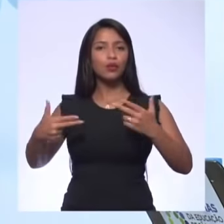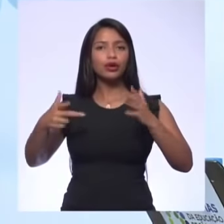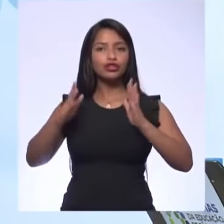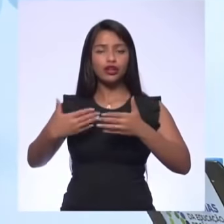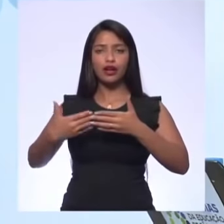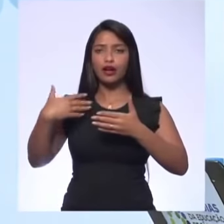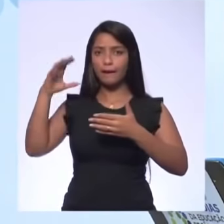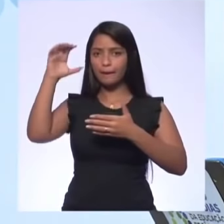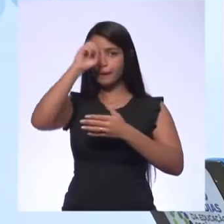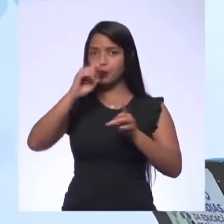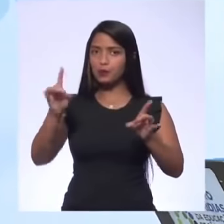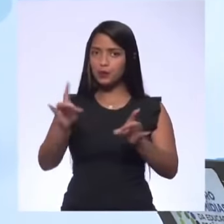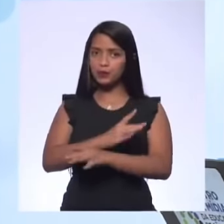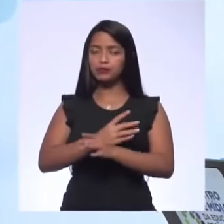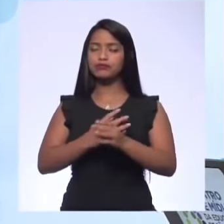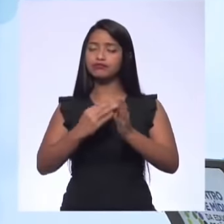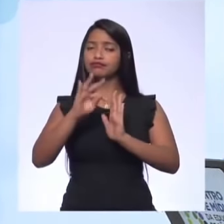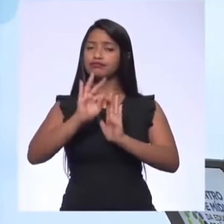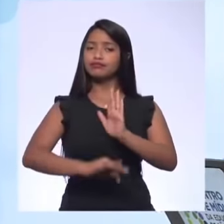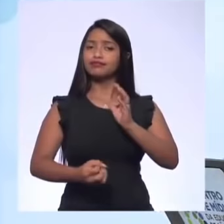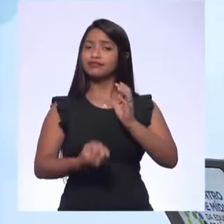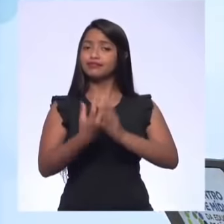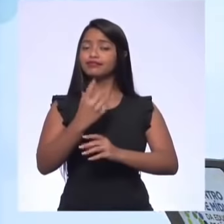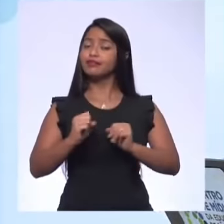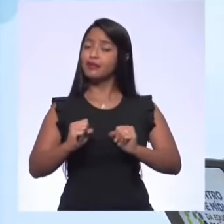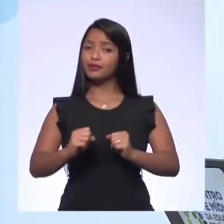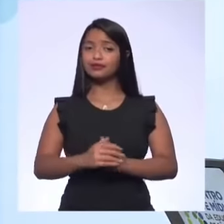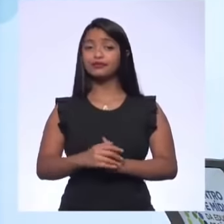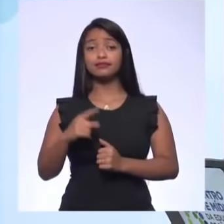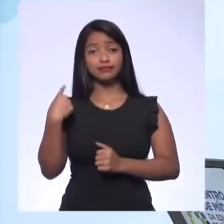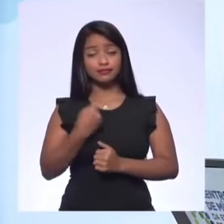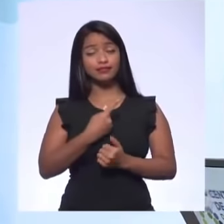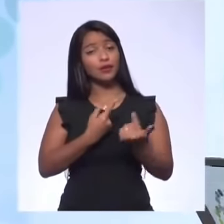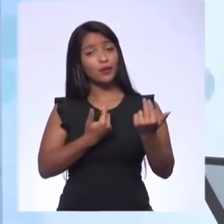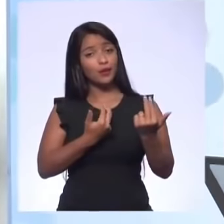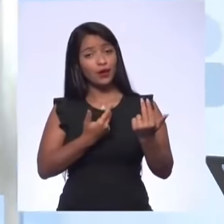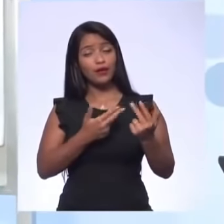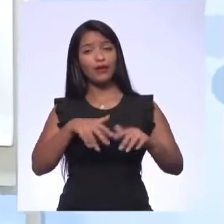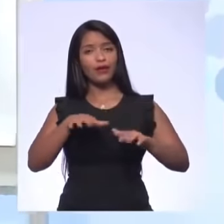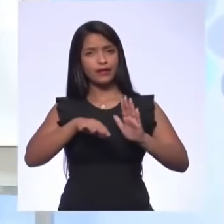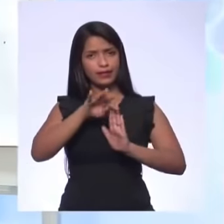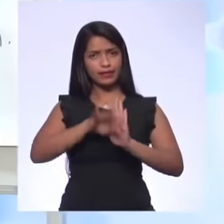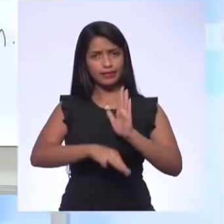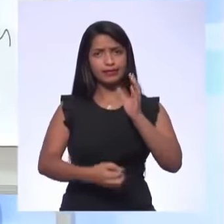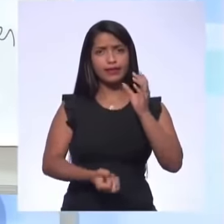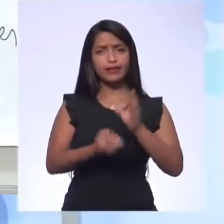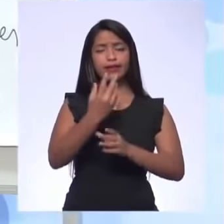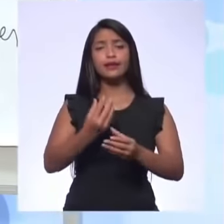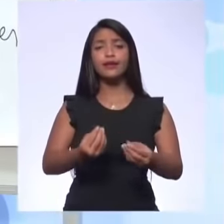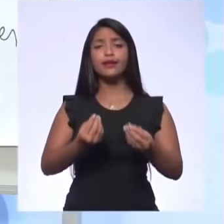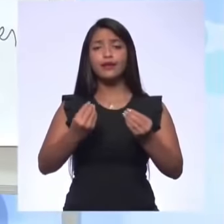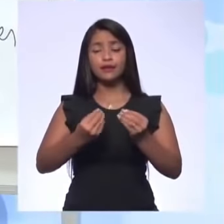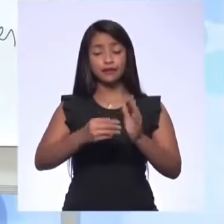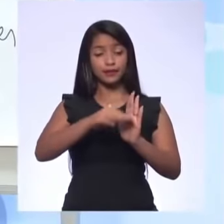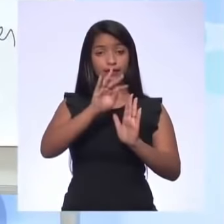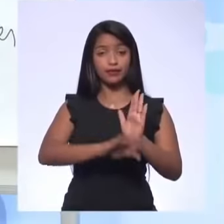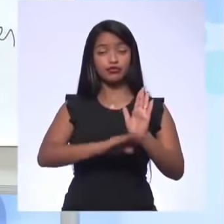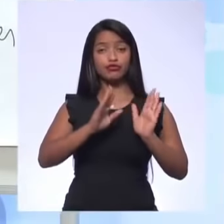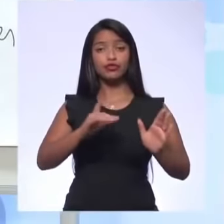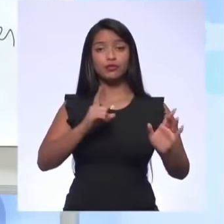né? A gente também faz isso, né, Ed? Quando a gente está montando texto, a gente pega um texto que já estava lá e a gente reescreve aquele